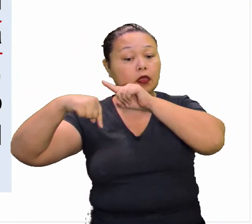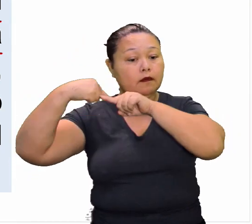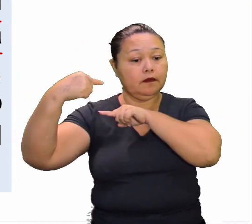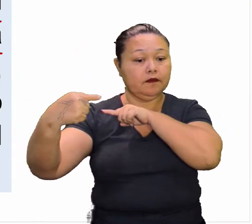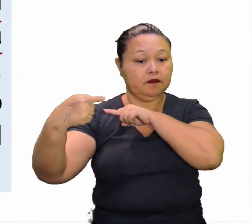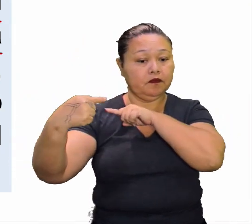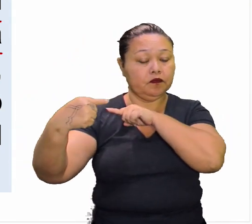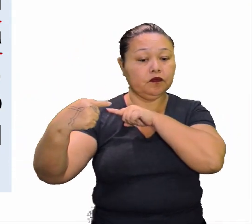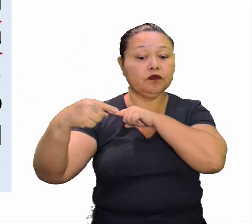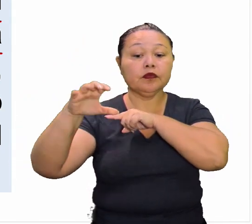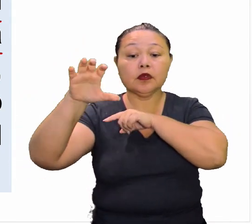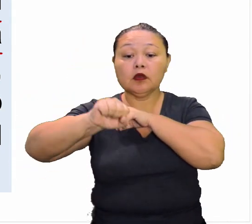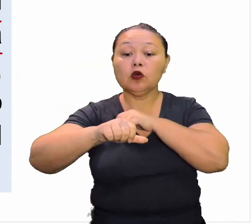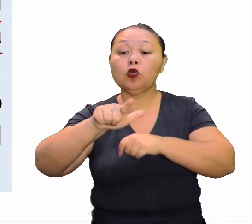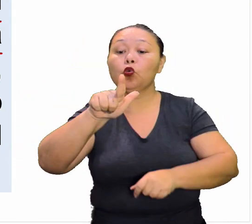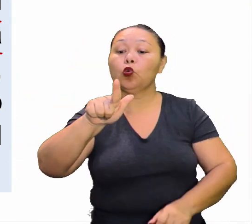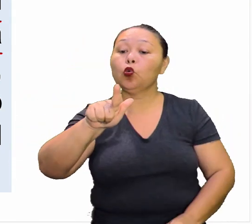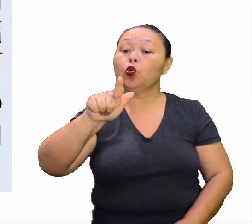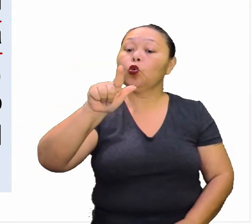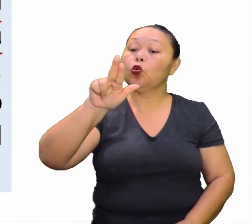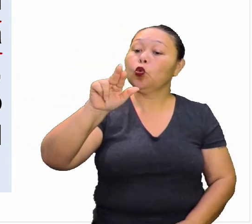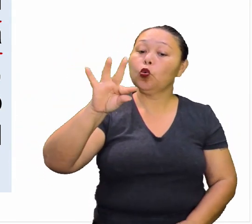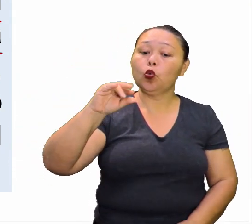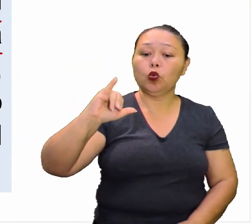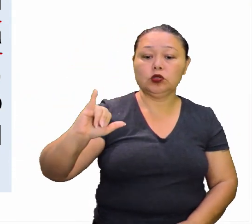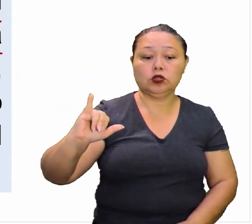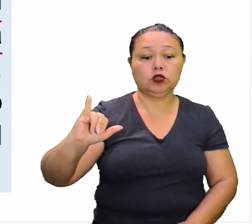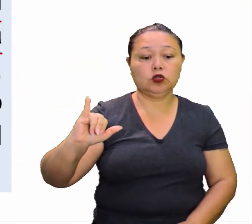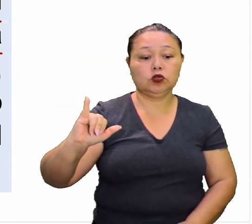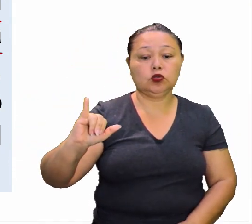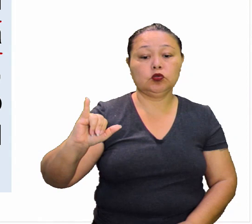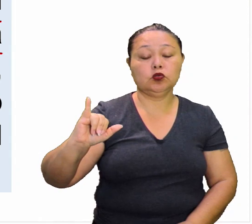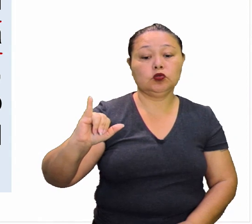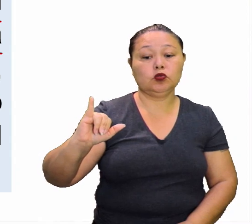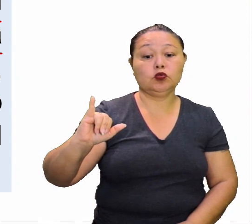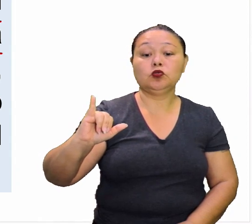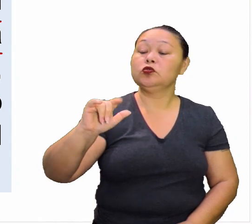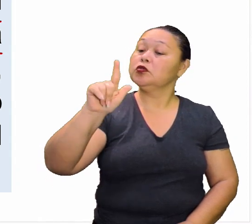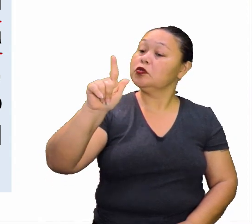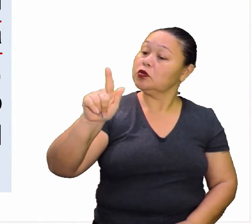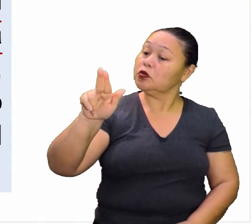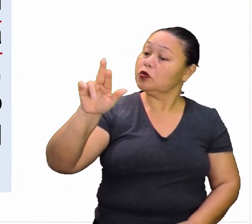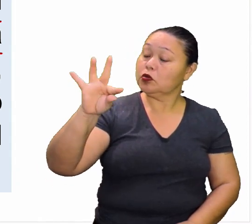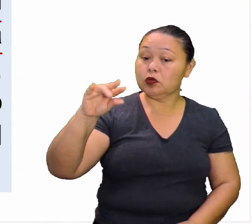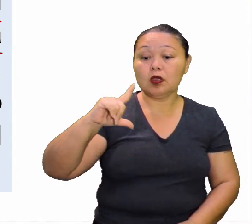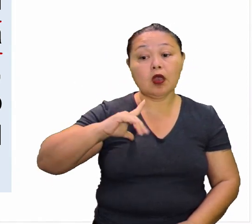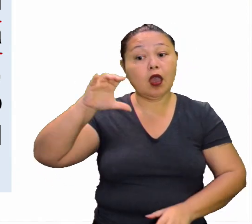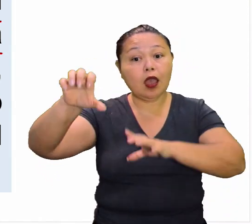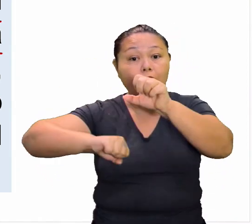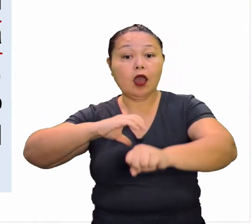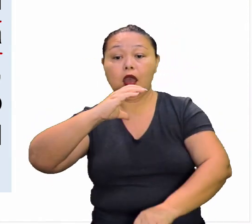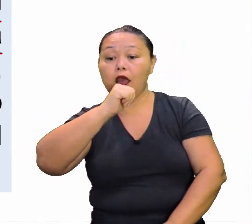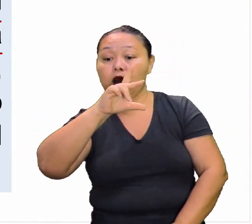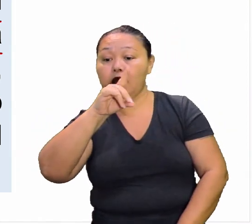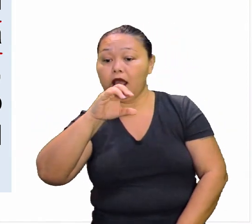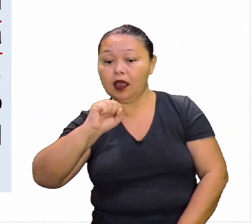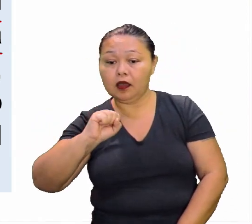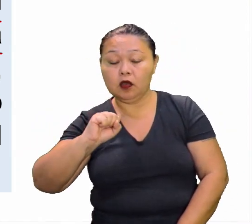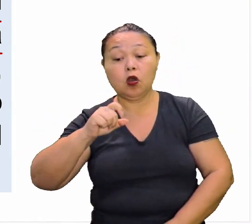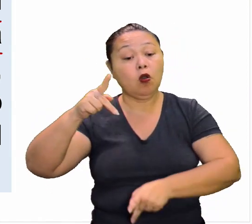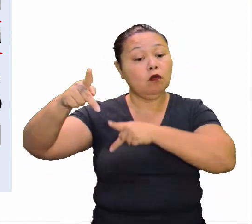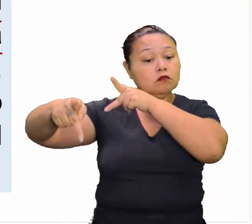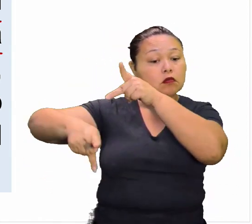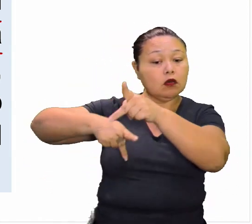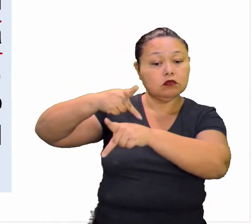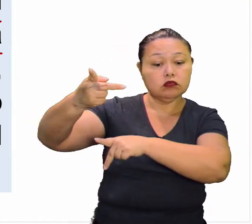Depois, eles foram dominados pelos Guti. E pronto, agora os Guti dominaram os acádios.